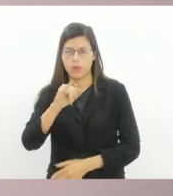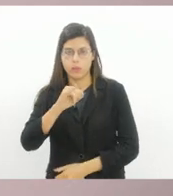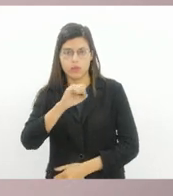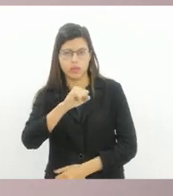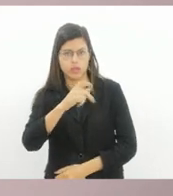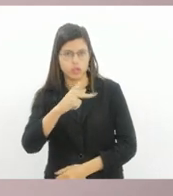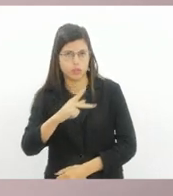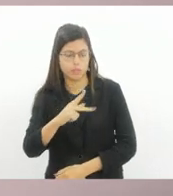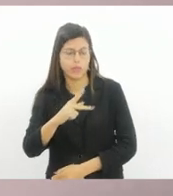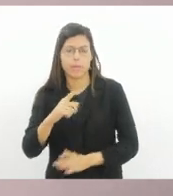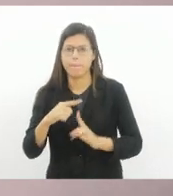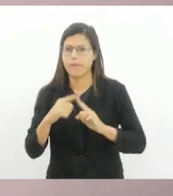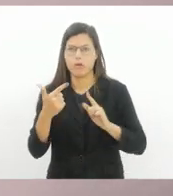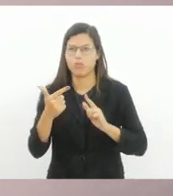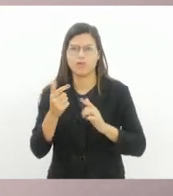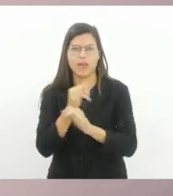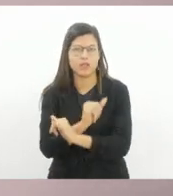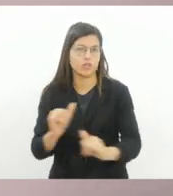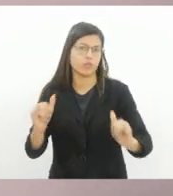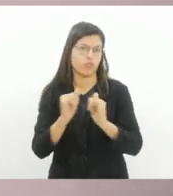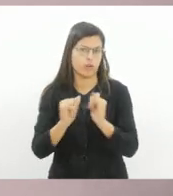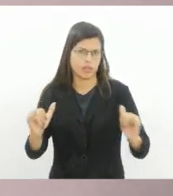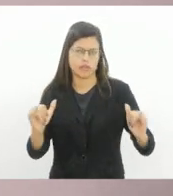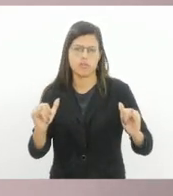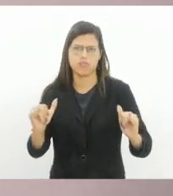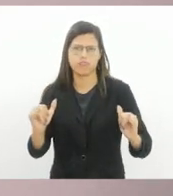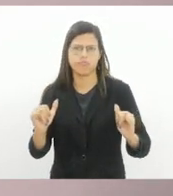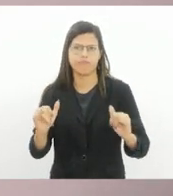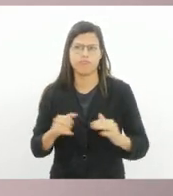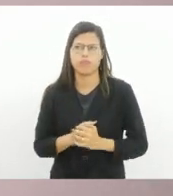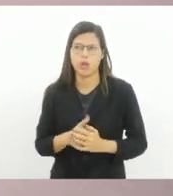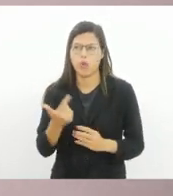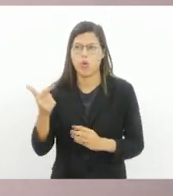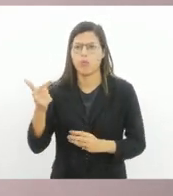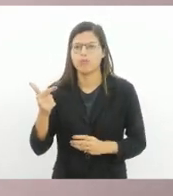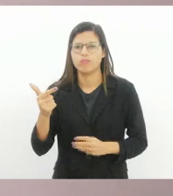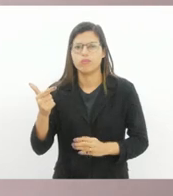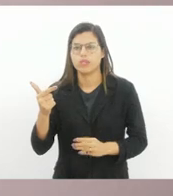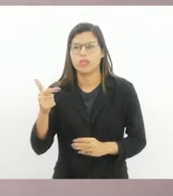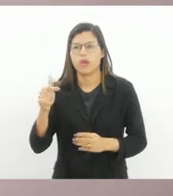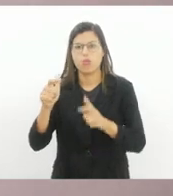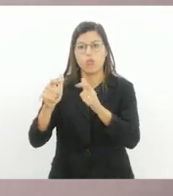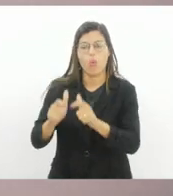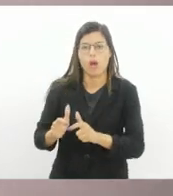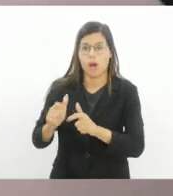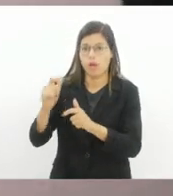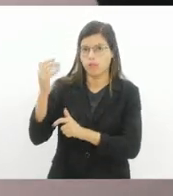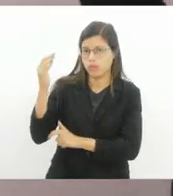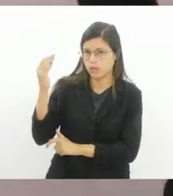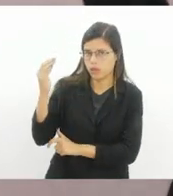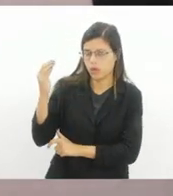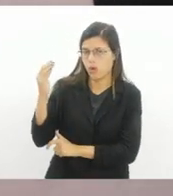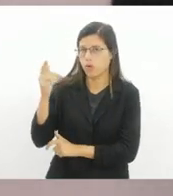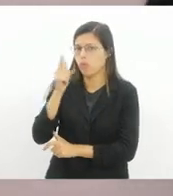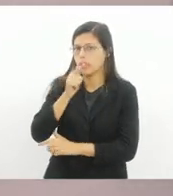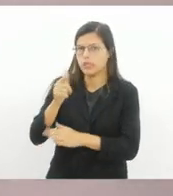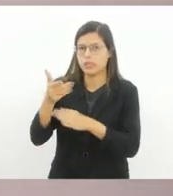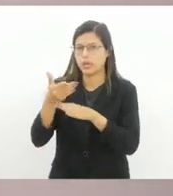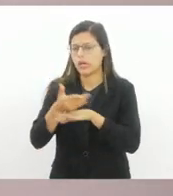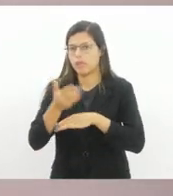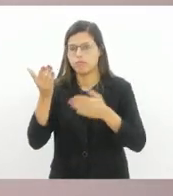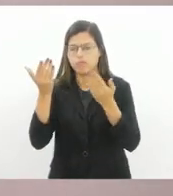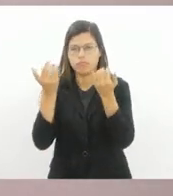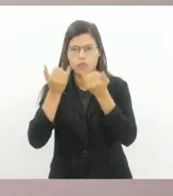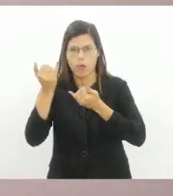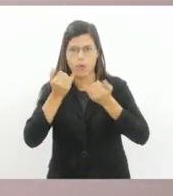mas a gente não tem divulgação. A gente não tem um local em que, em Niterói, você possa ter acesso a dados sobre violência